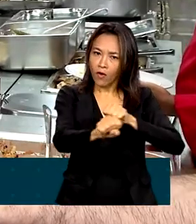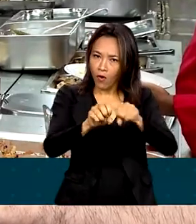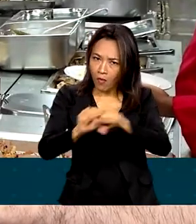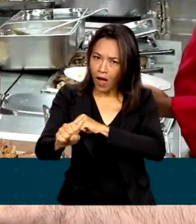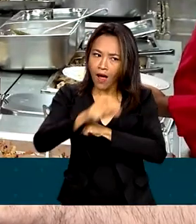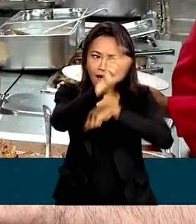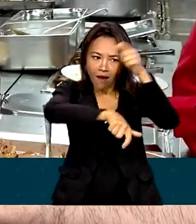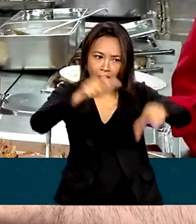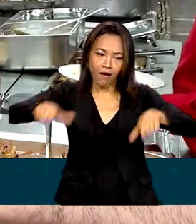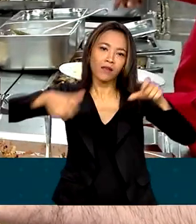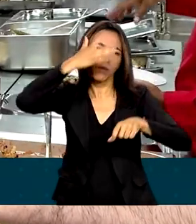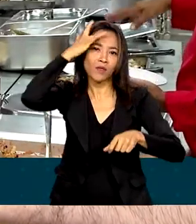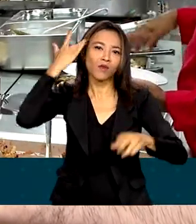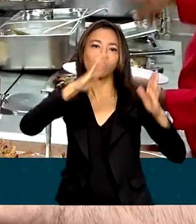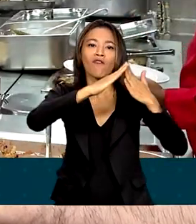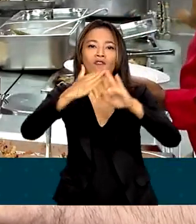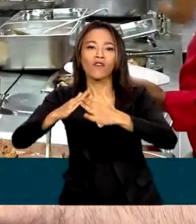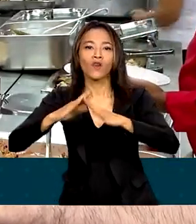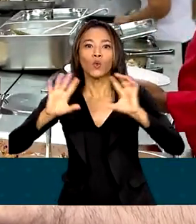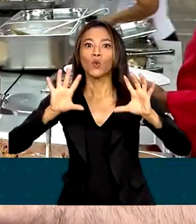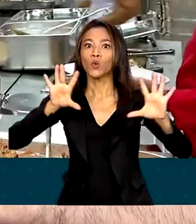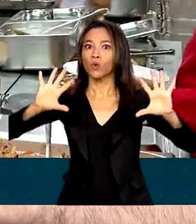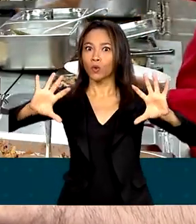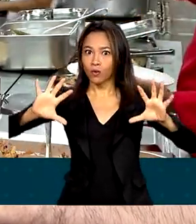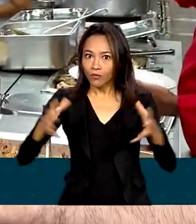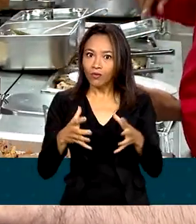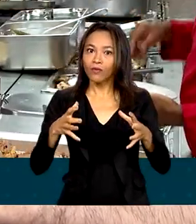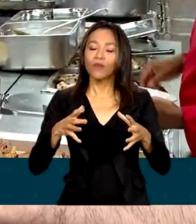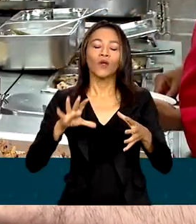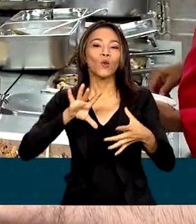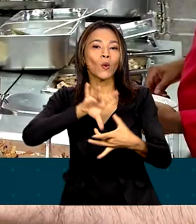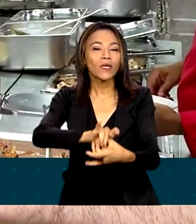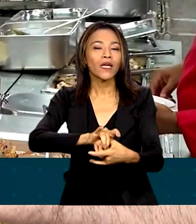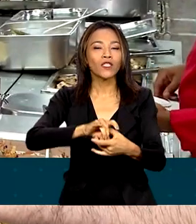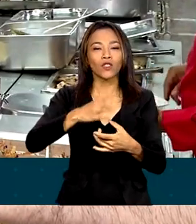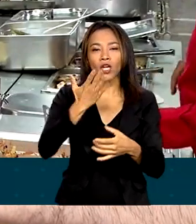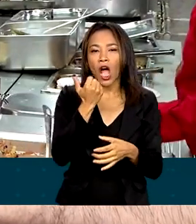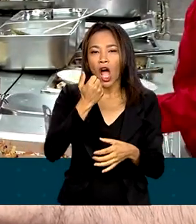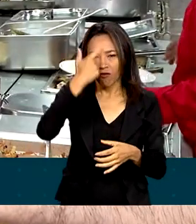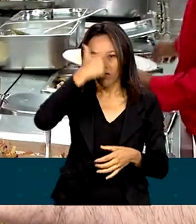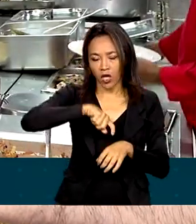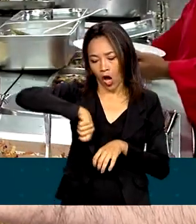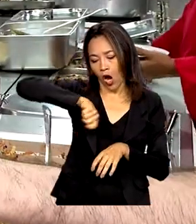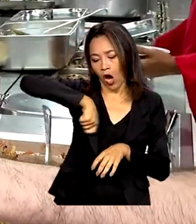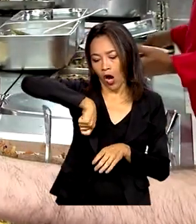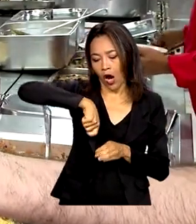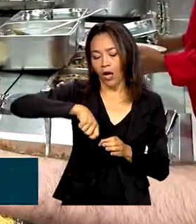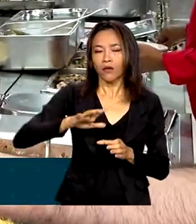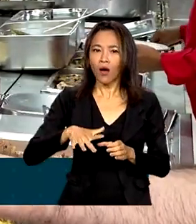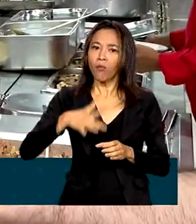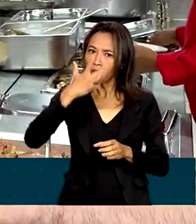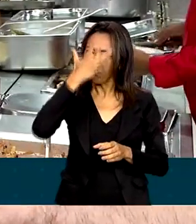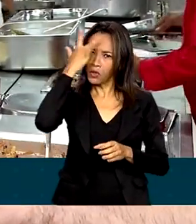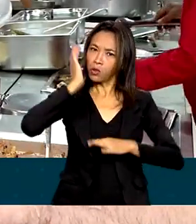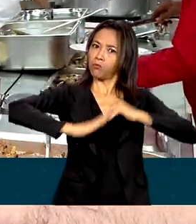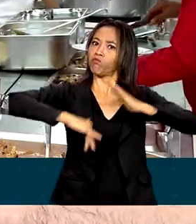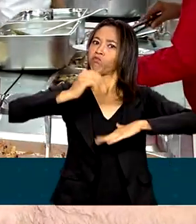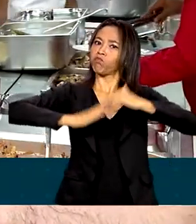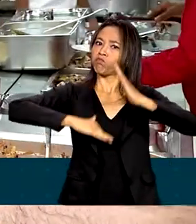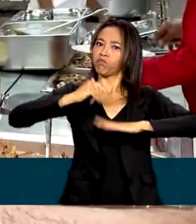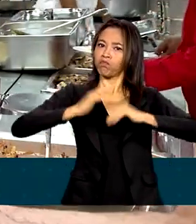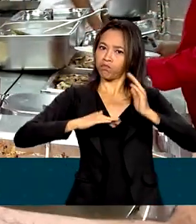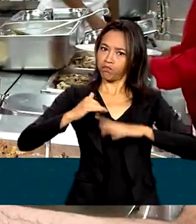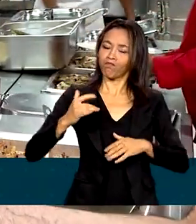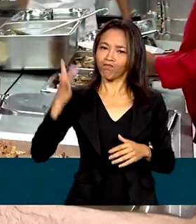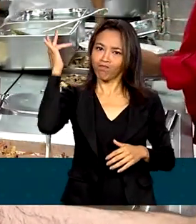para o mercado de trabalho da gastronomia. Nós não queremos aqui fazer apenas um cozinheiro, a gente quer fazer pessoas que vá para a gastronomia,